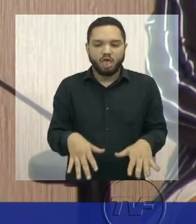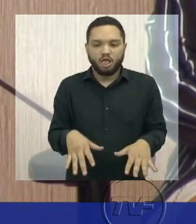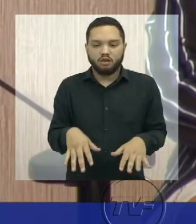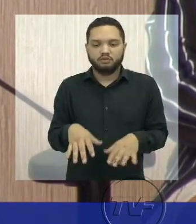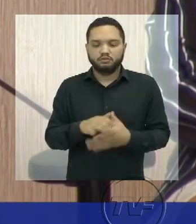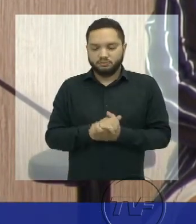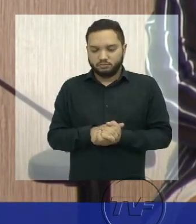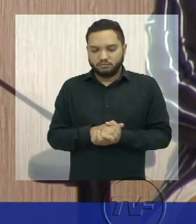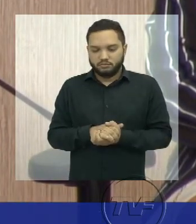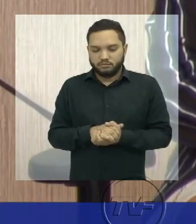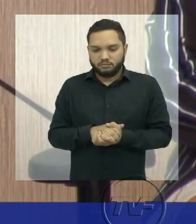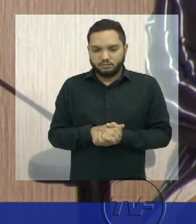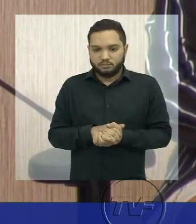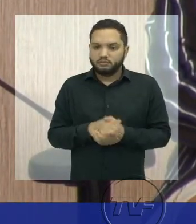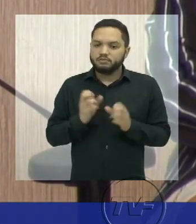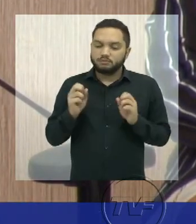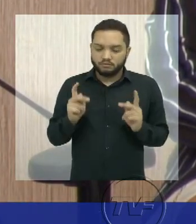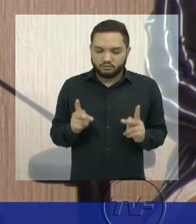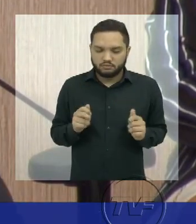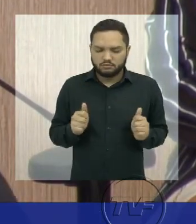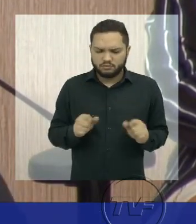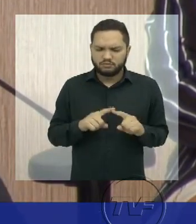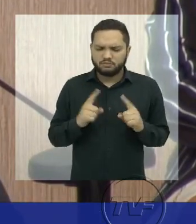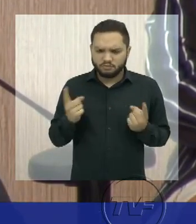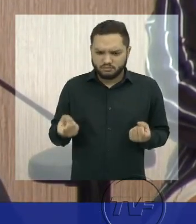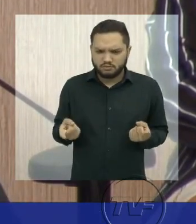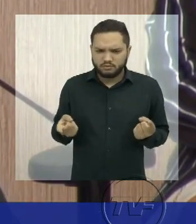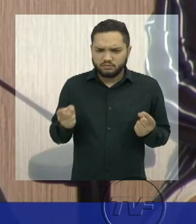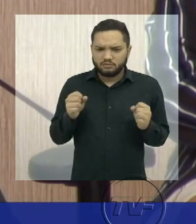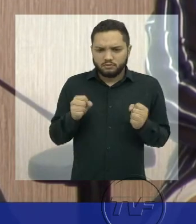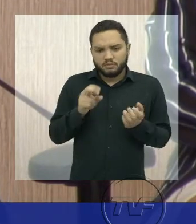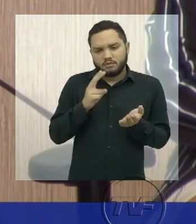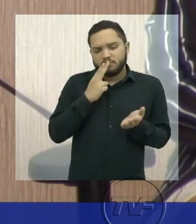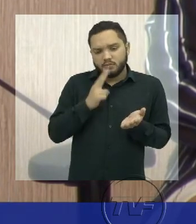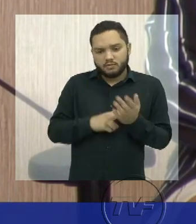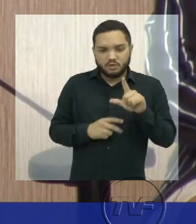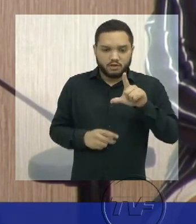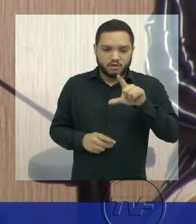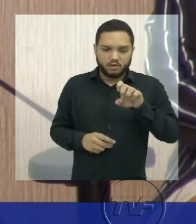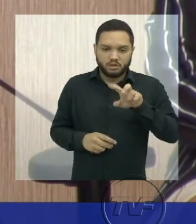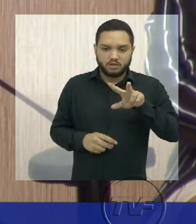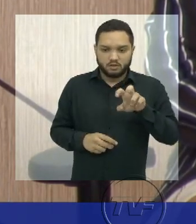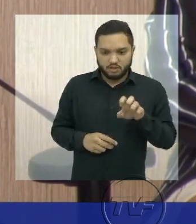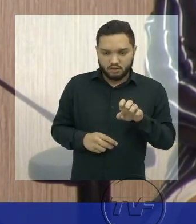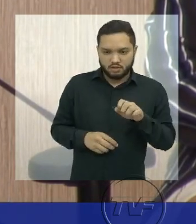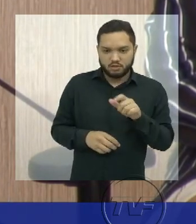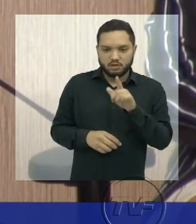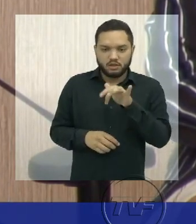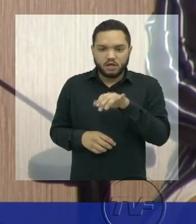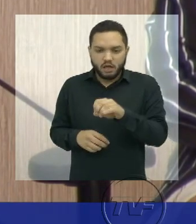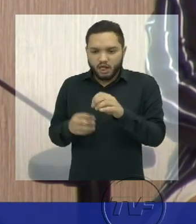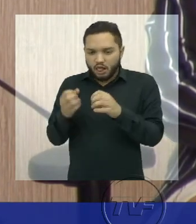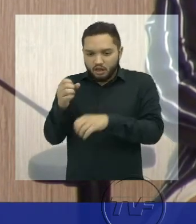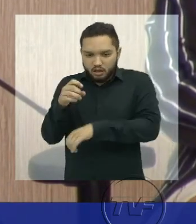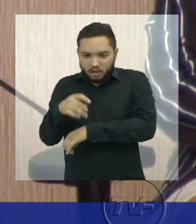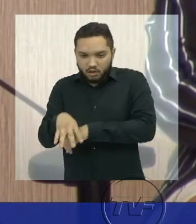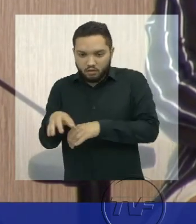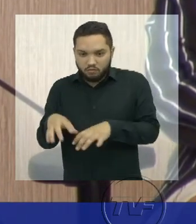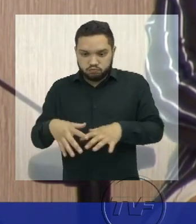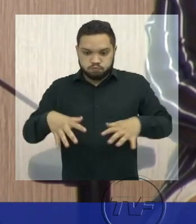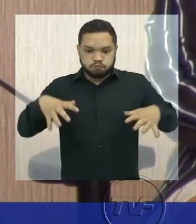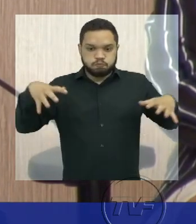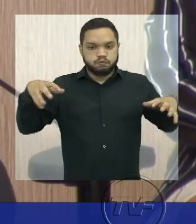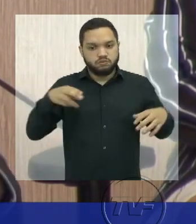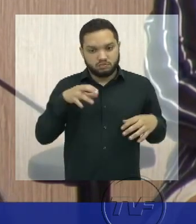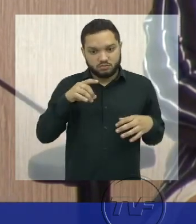rolamento. Ok, mas essa pode ser uma infração leve, mas de repente colocar um pouquinho de lixo é uma leve, colocar mais lixo é